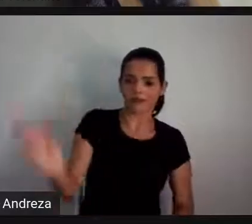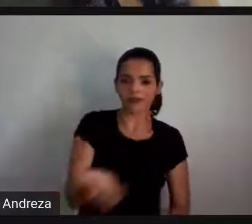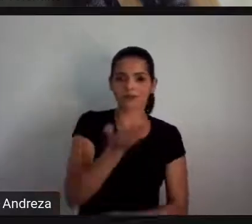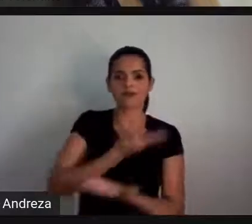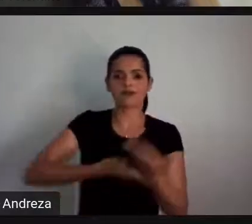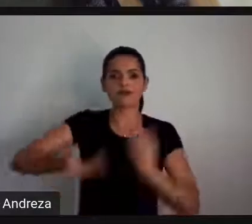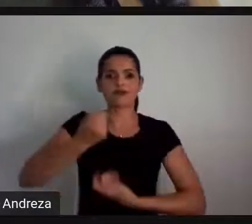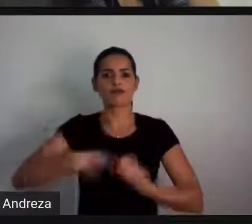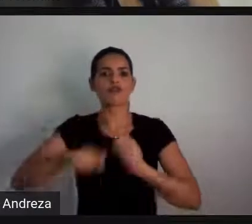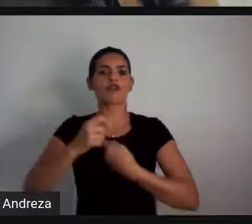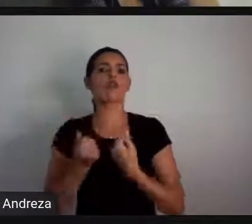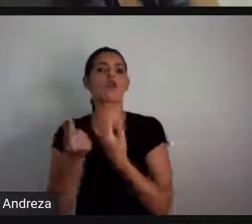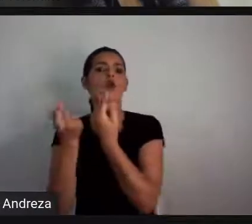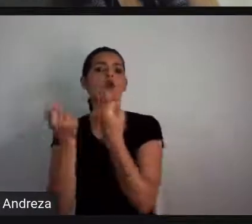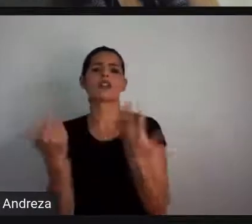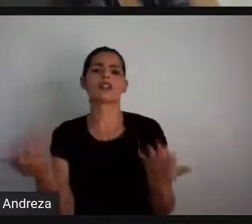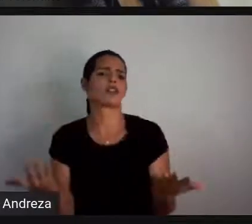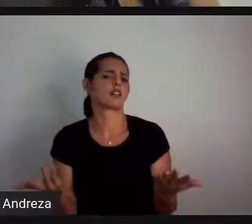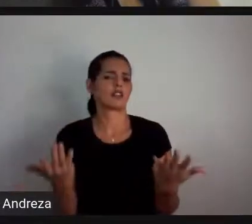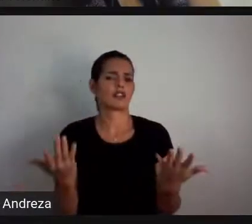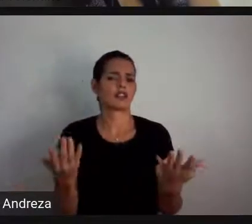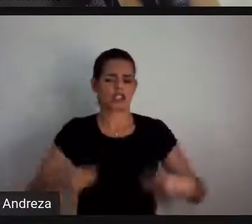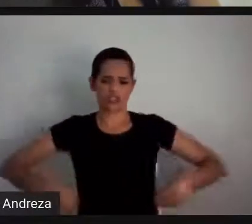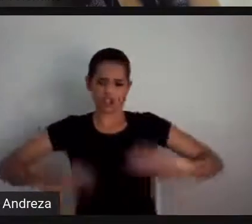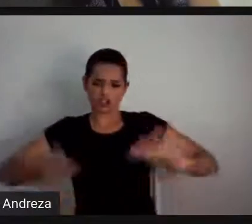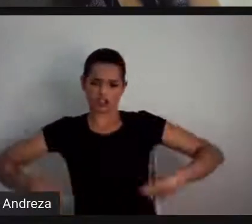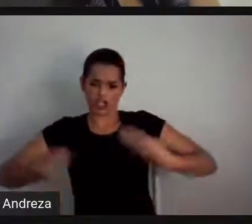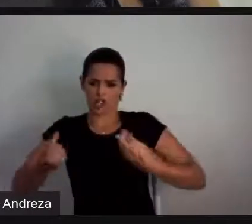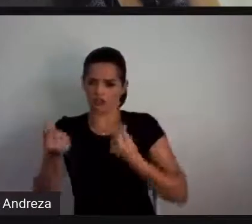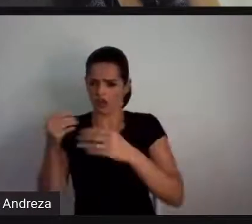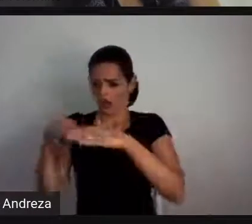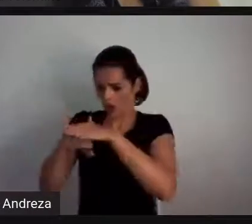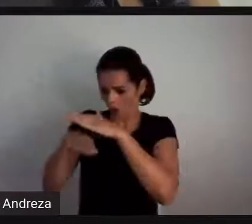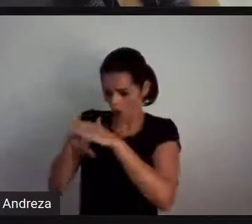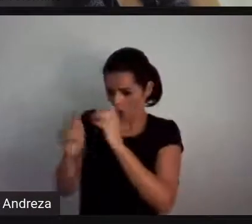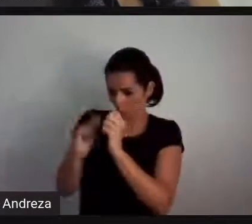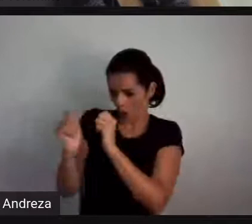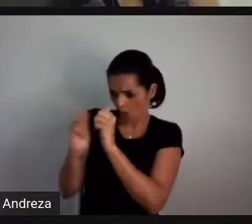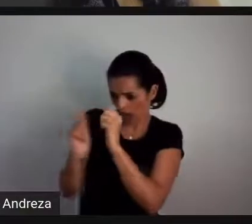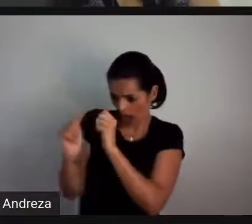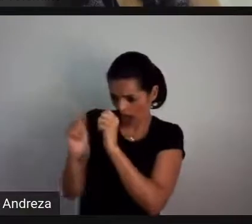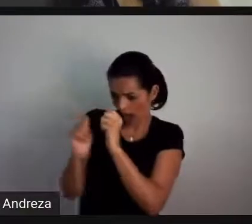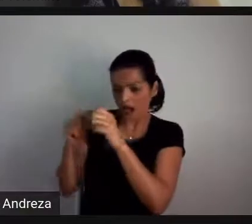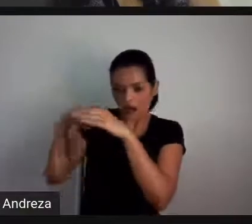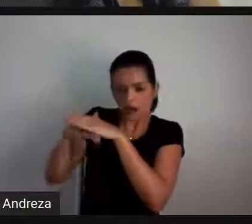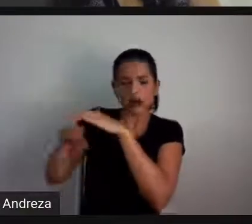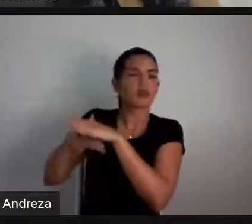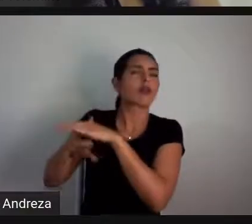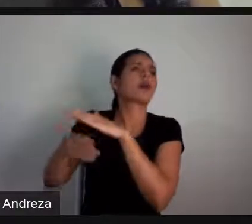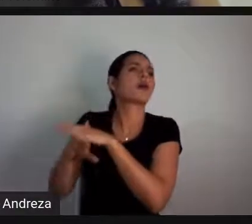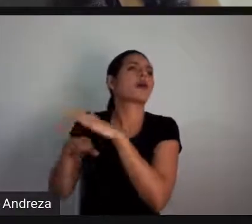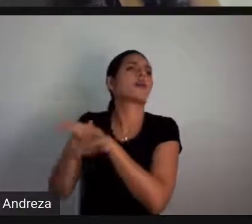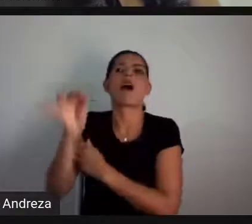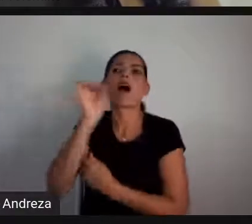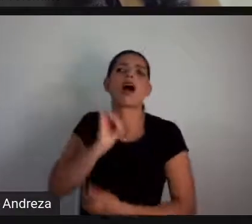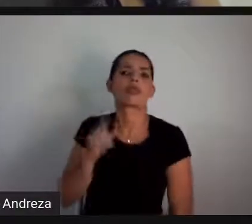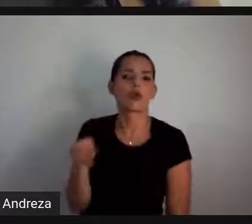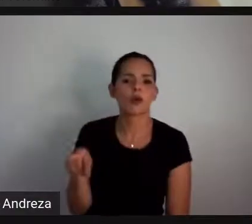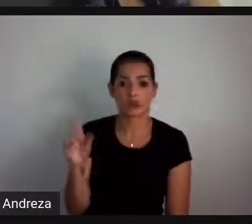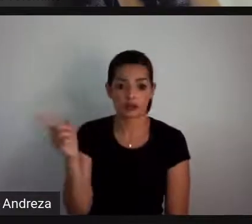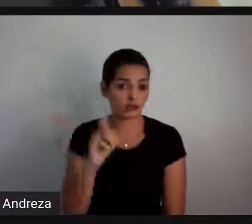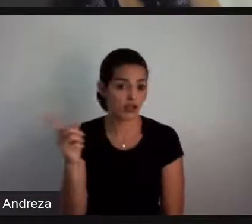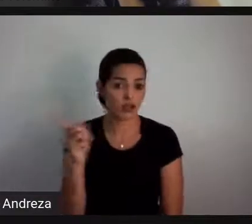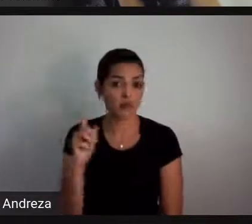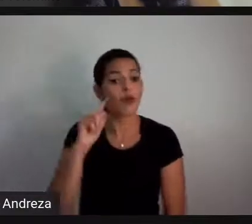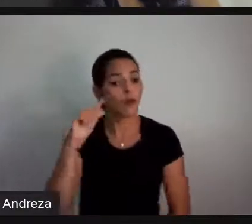que ter objetivos claros. A gente não junta dinheiro só para juntar dinheiro. A gente junta dinheiro porque a gente tem os nossos objetivos. Então, não é o dinheiro pelo dinheiro, mas